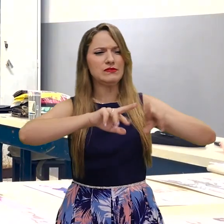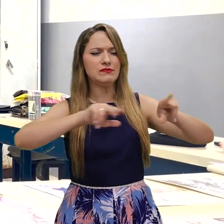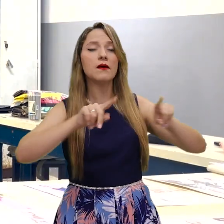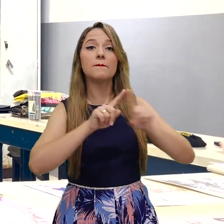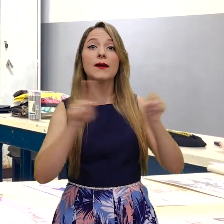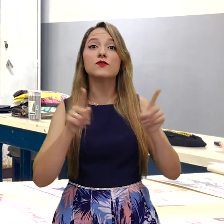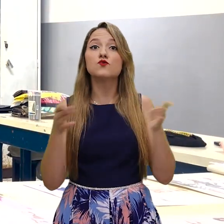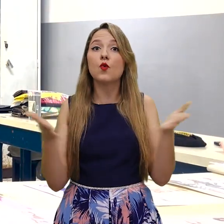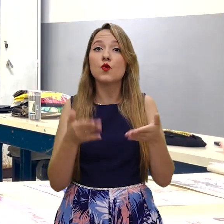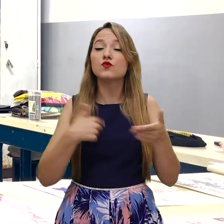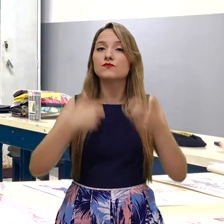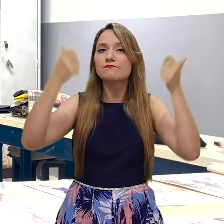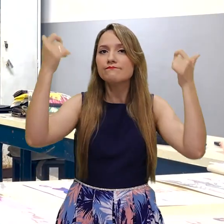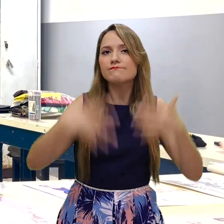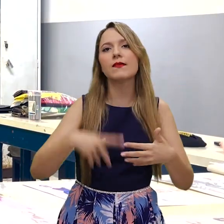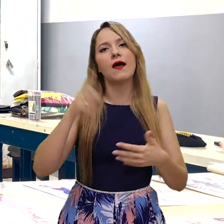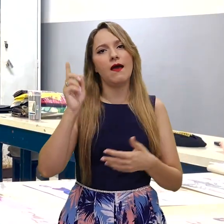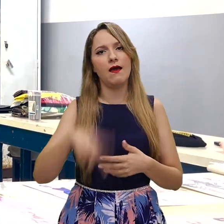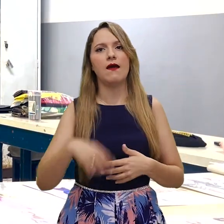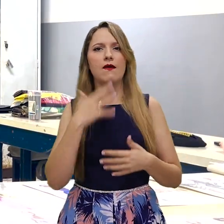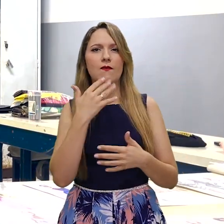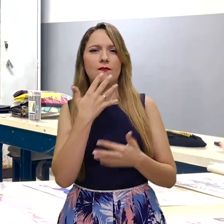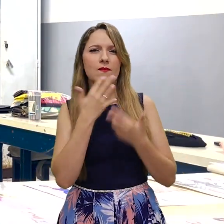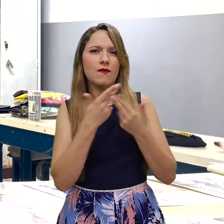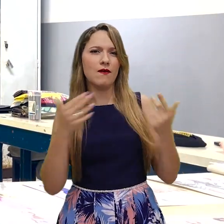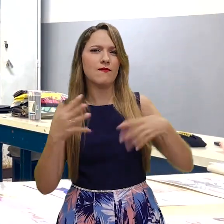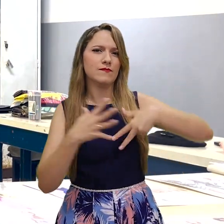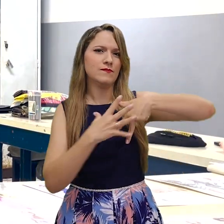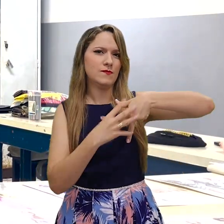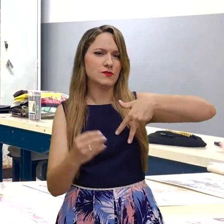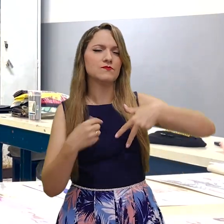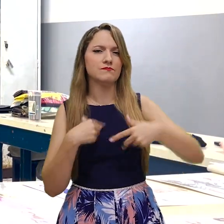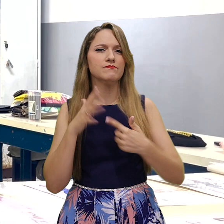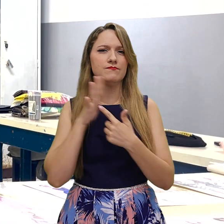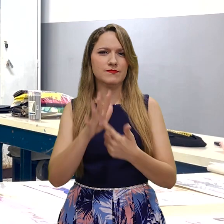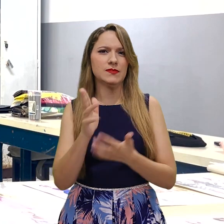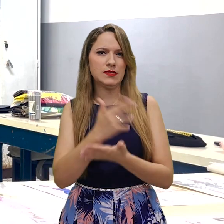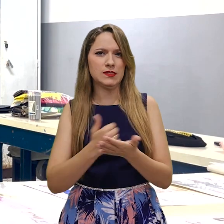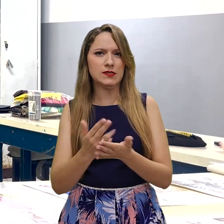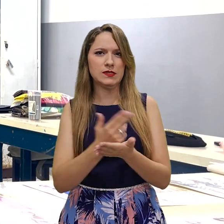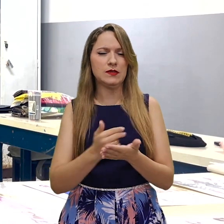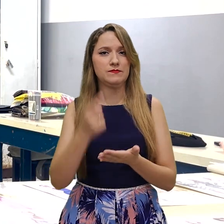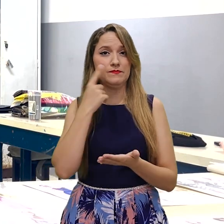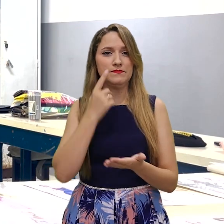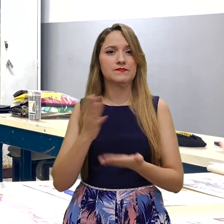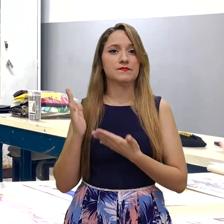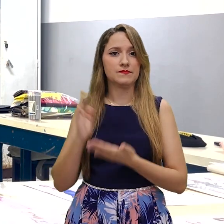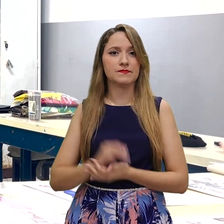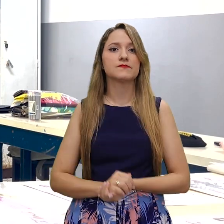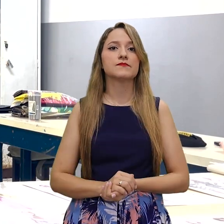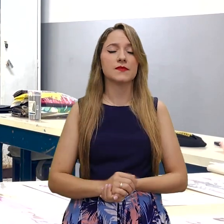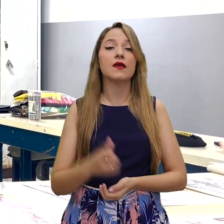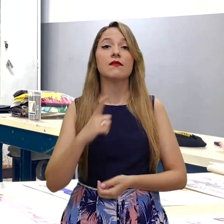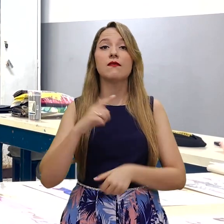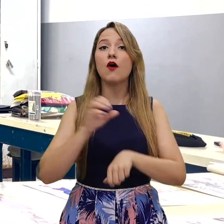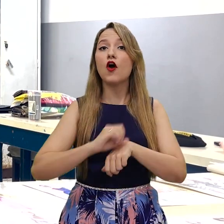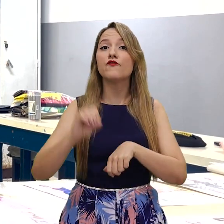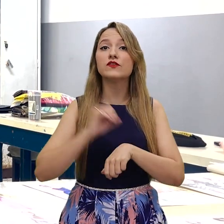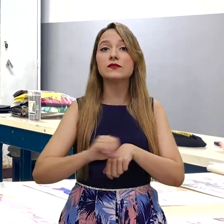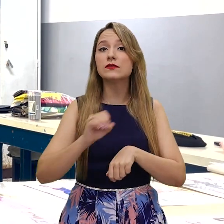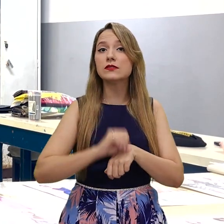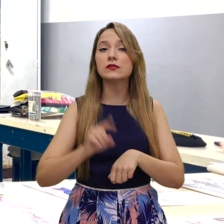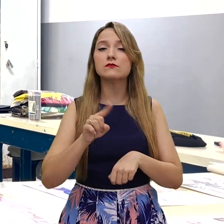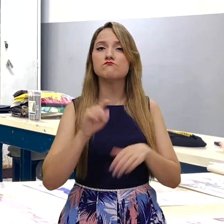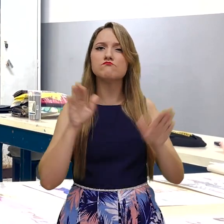fashion, e aí eu vou mostrar algumas ilustrações de moda. Então, a oficina Aquarela Fashion, a gente trabalha